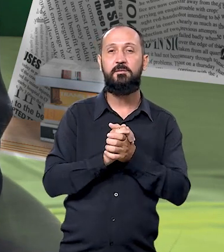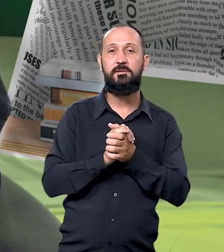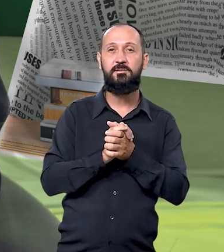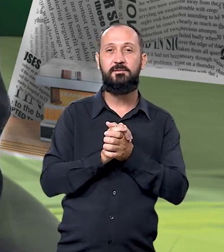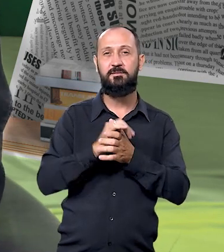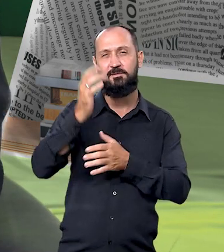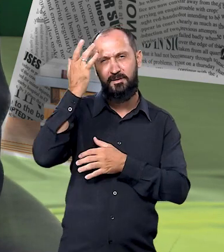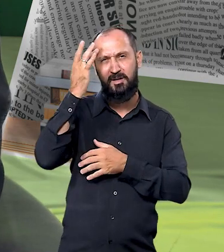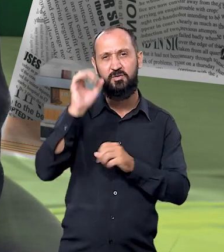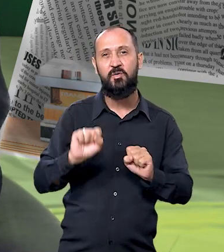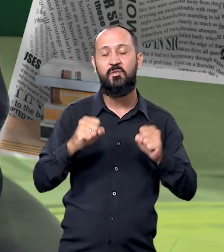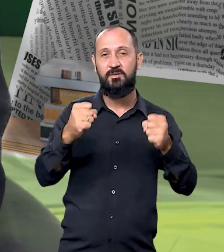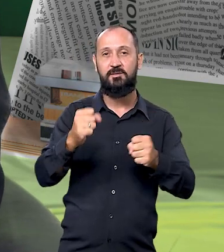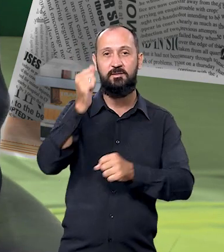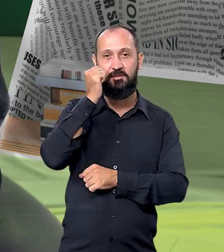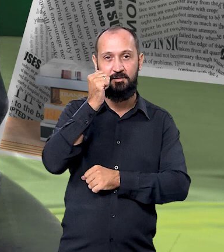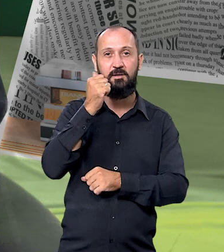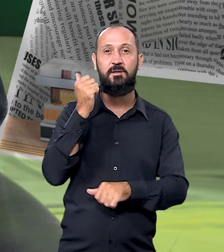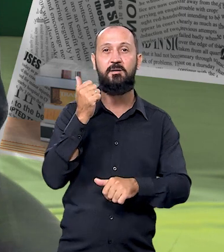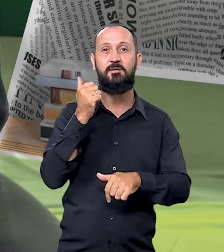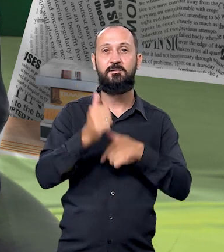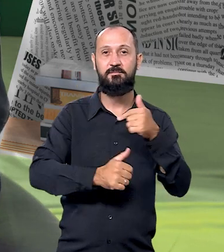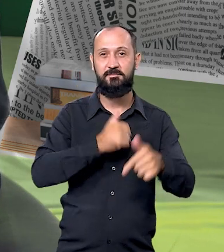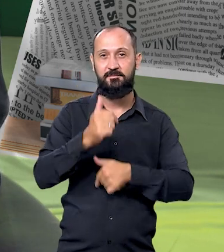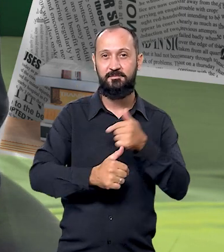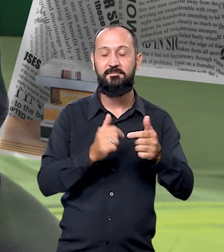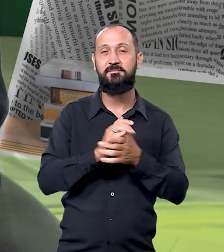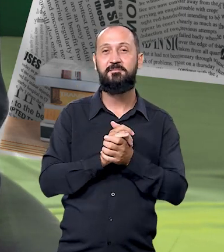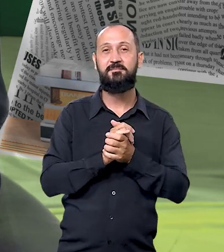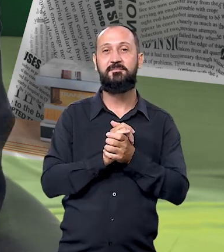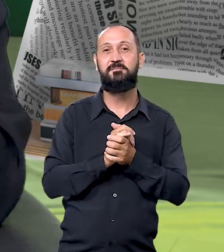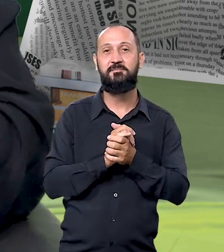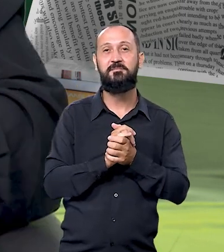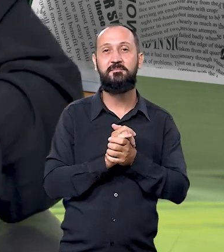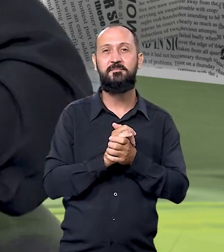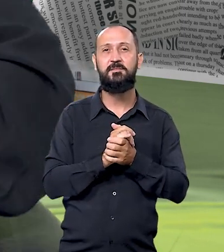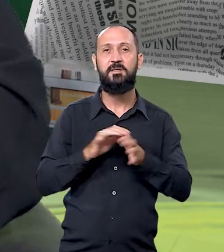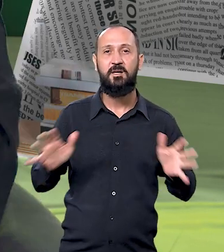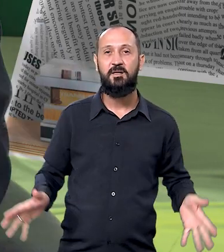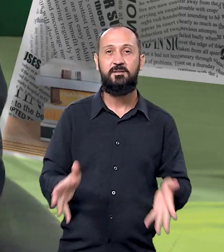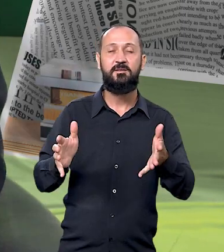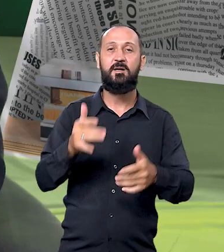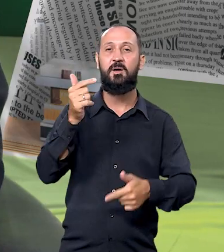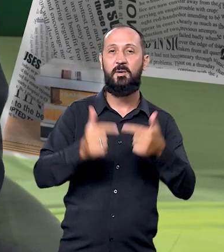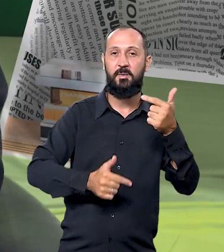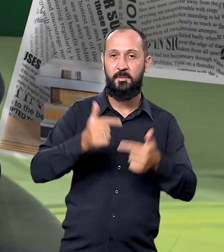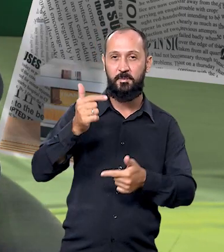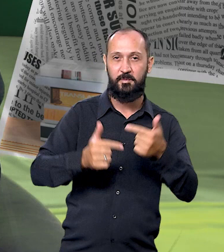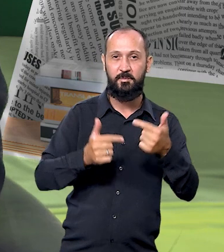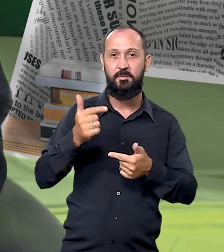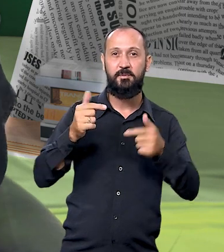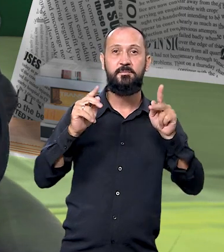acho que estimular, fortalecer as mulheres trabalhadoras através de mecanismos que incentive